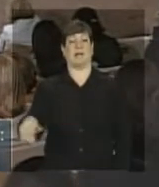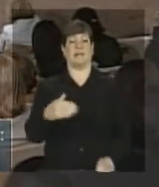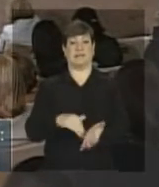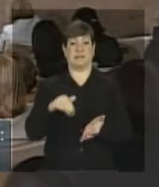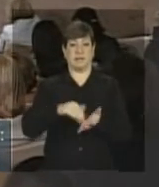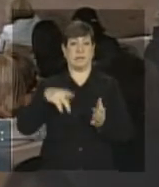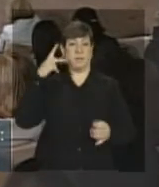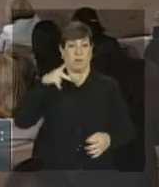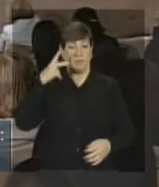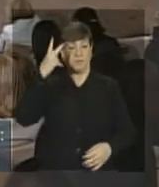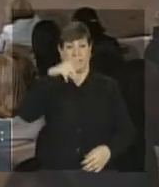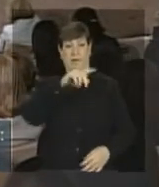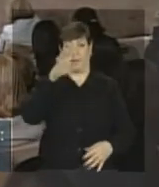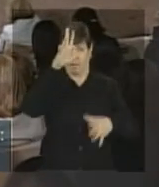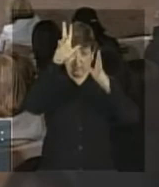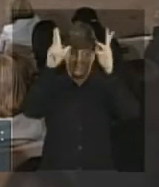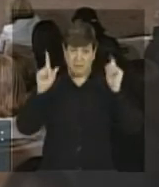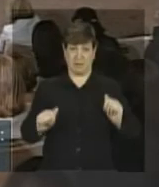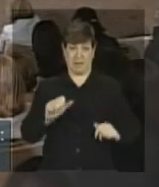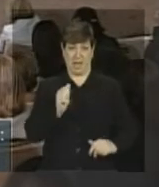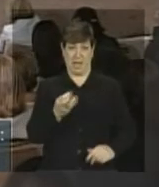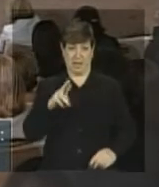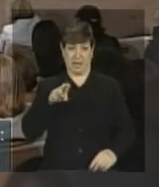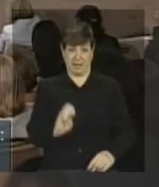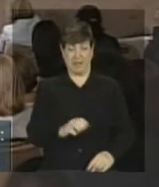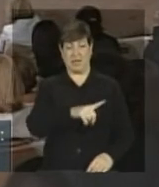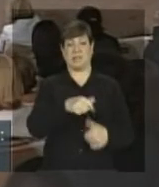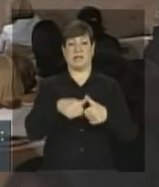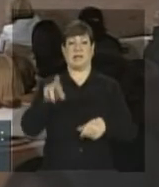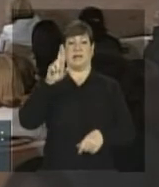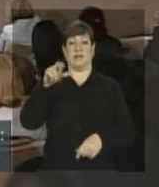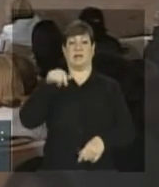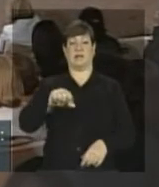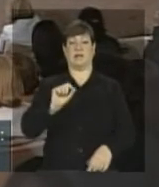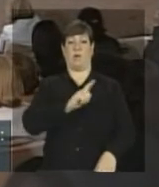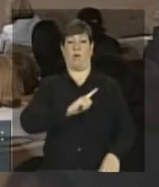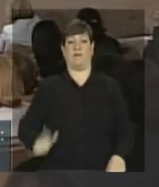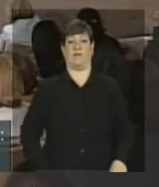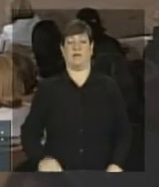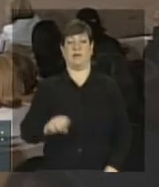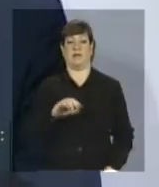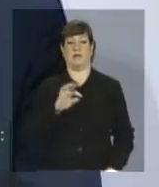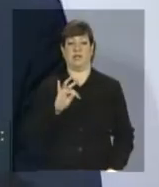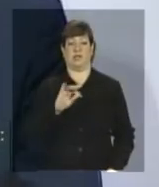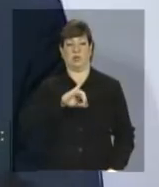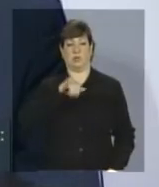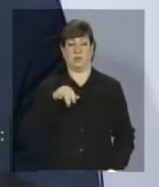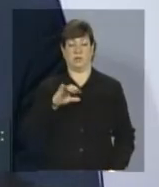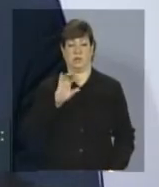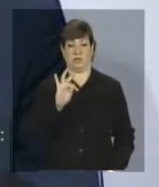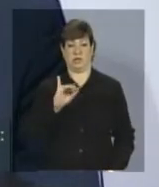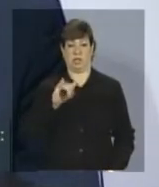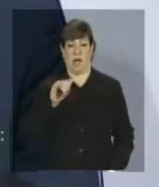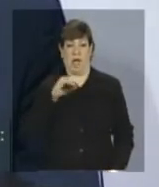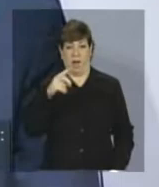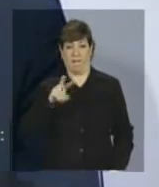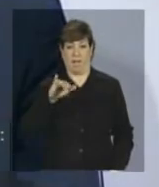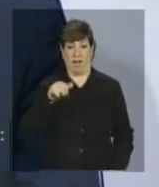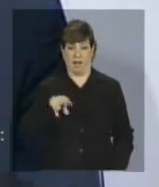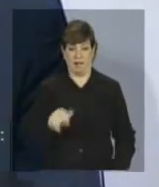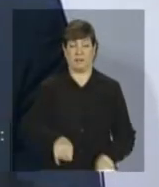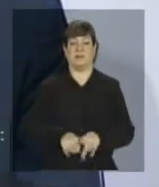para as Mulheres do Estado do Acre, aqui representando o governador Tião Viana. A Rosângela